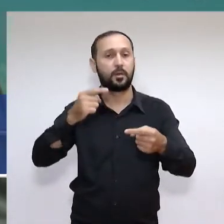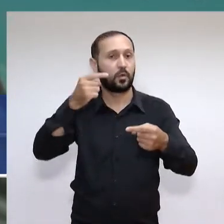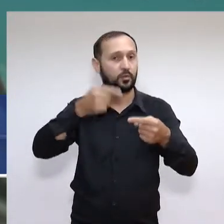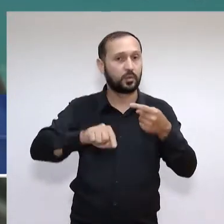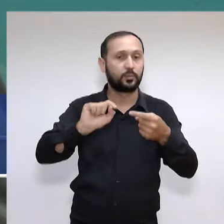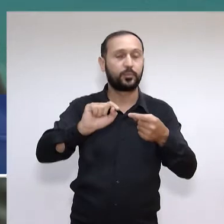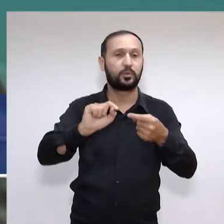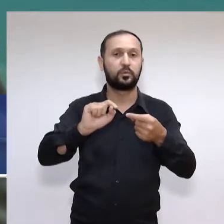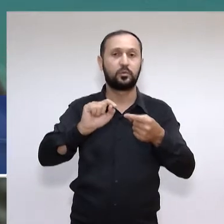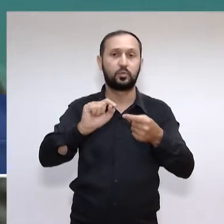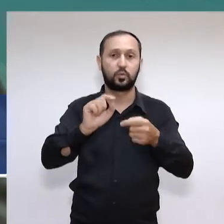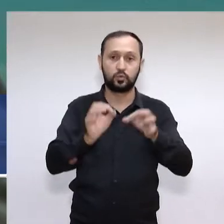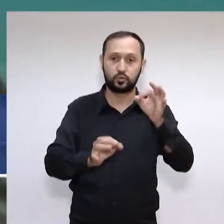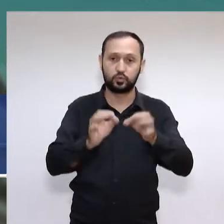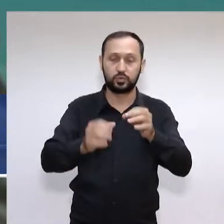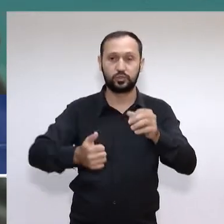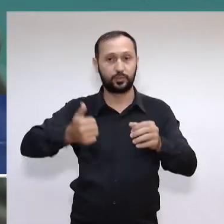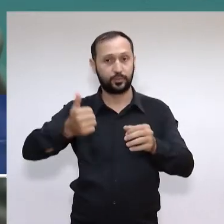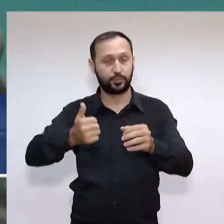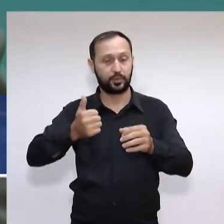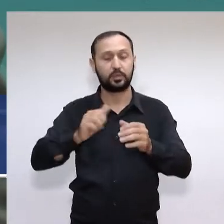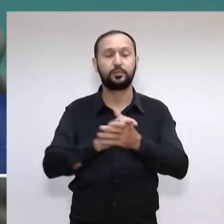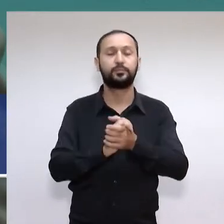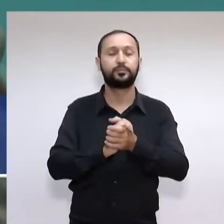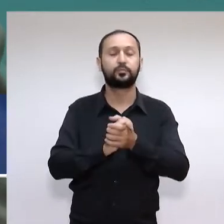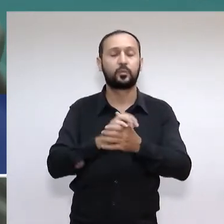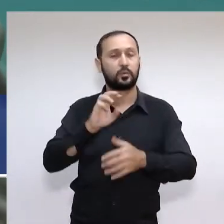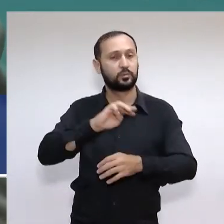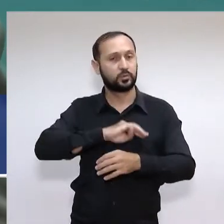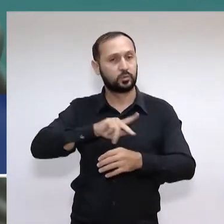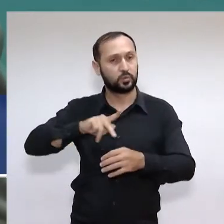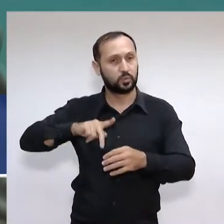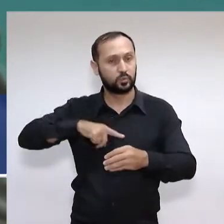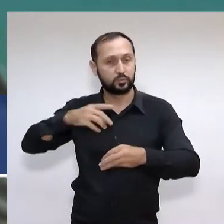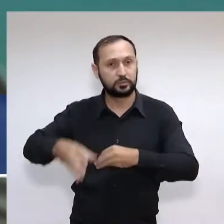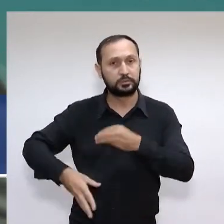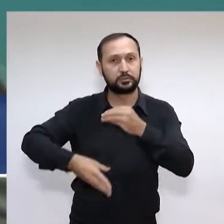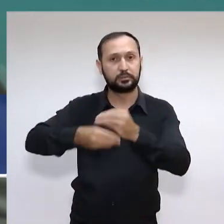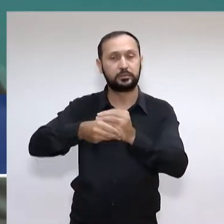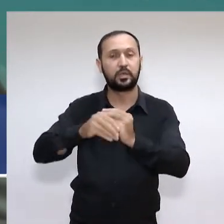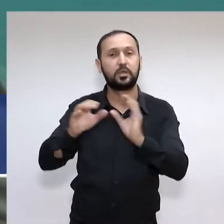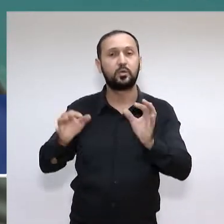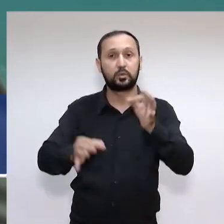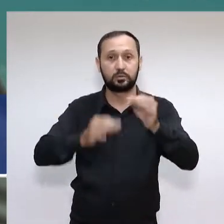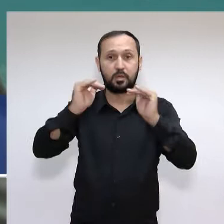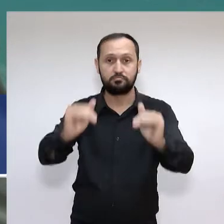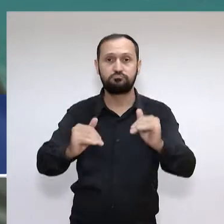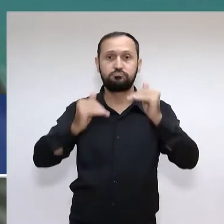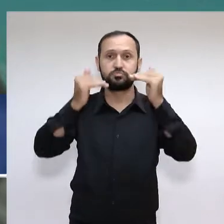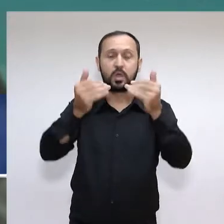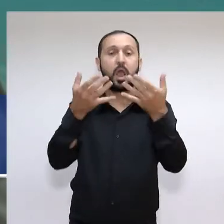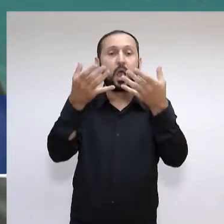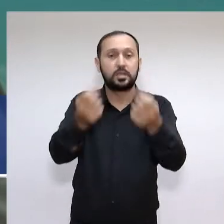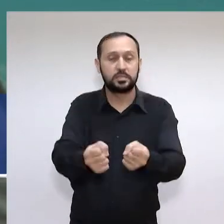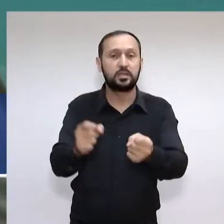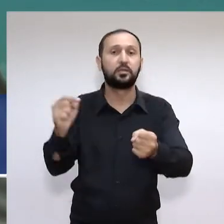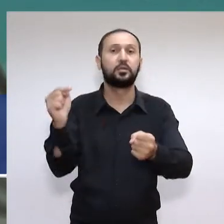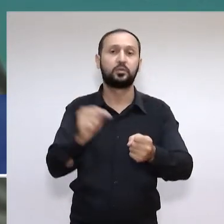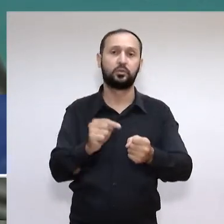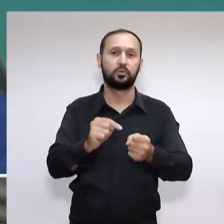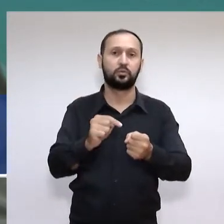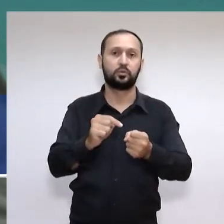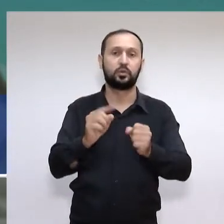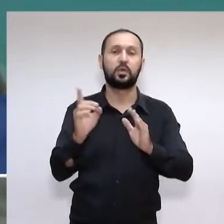foi indeferida pelo juiz de primeira, o Ministério Público agravou e o desembargador da terceira turma,